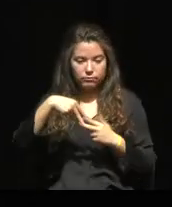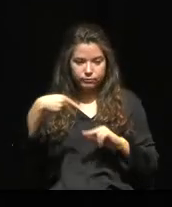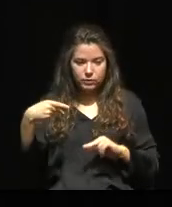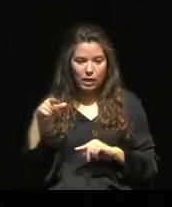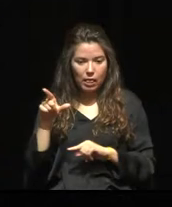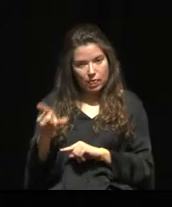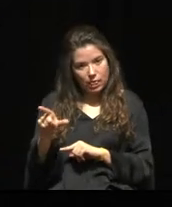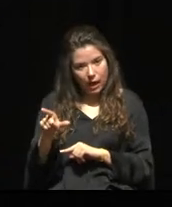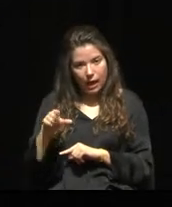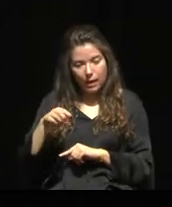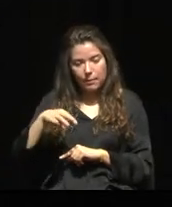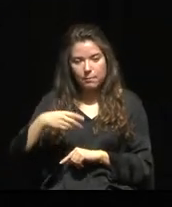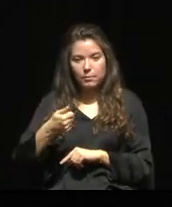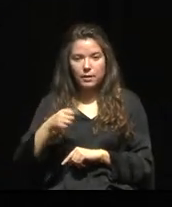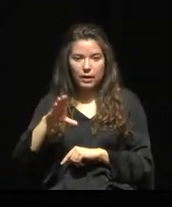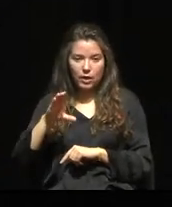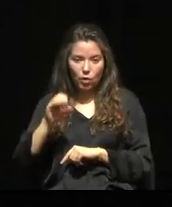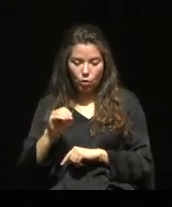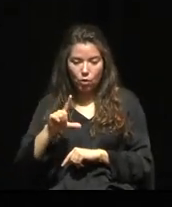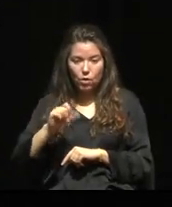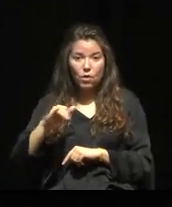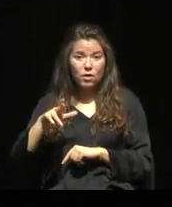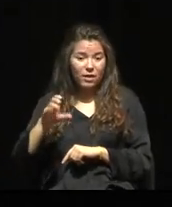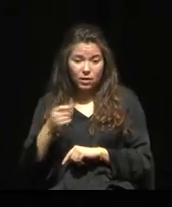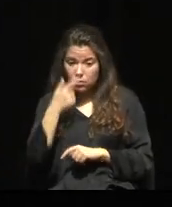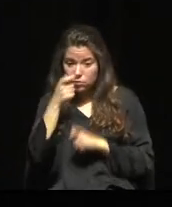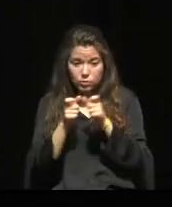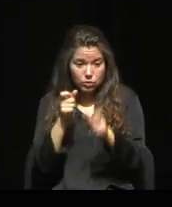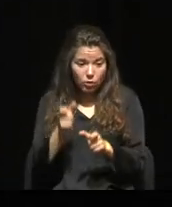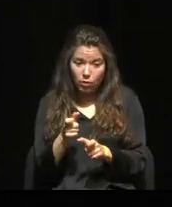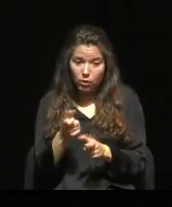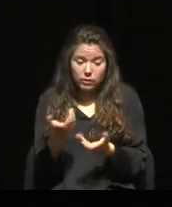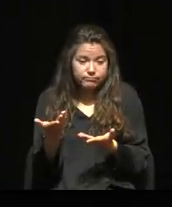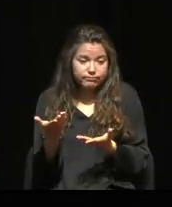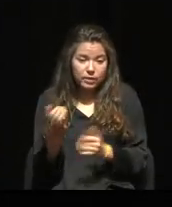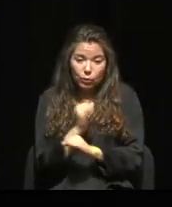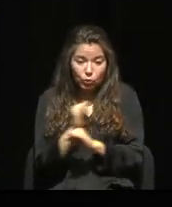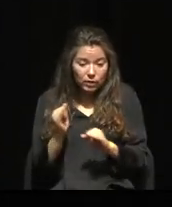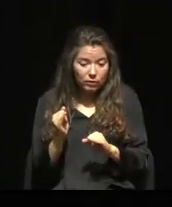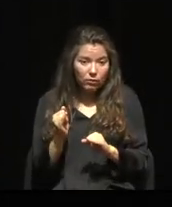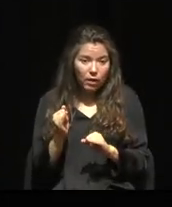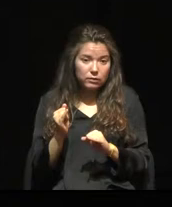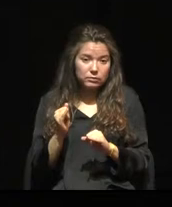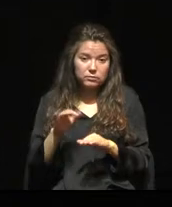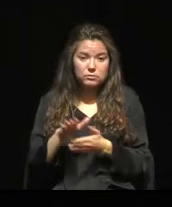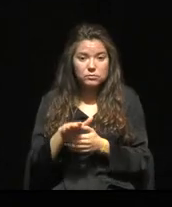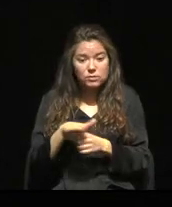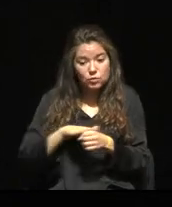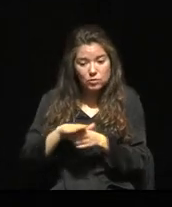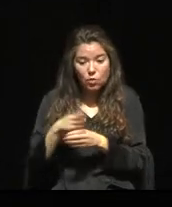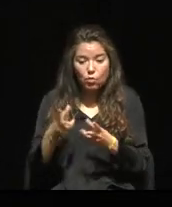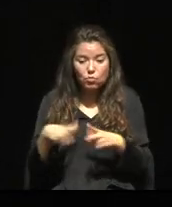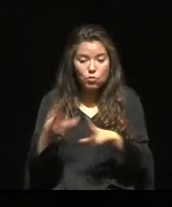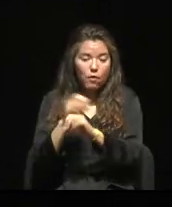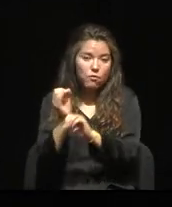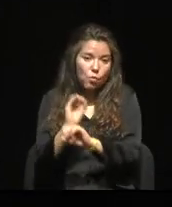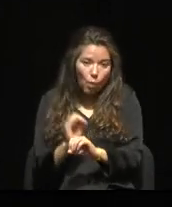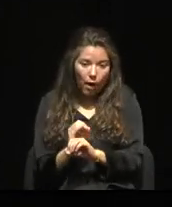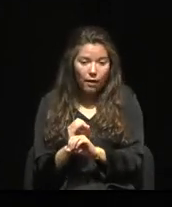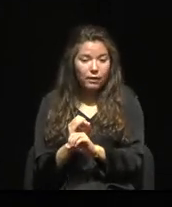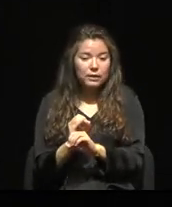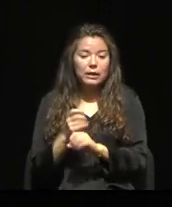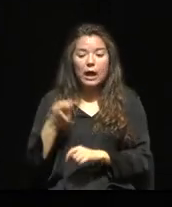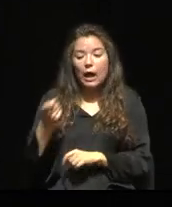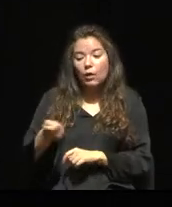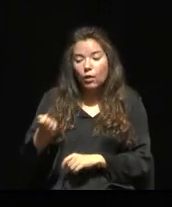bec do Loureiro todas Estas pessoas não tiveram alternativa e hoje continua a não ter não podem alugar uma casa e não